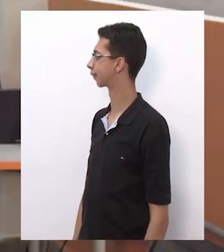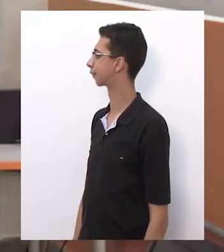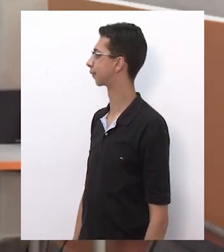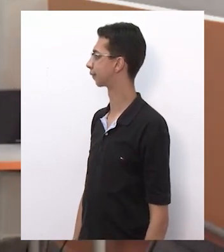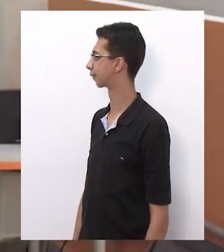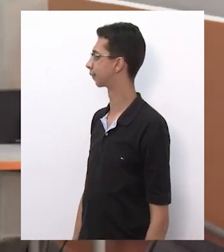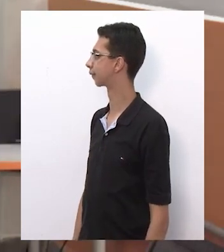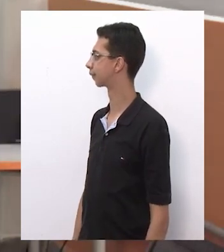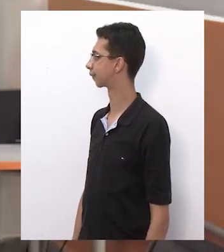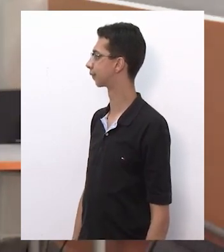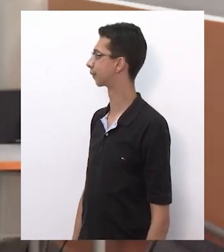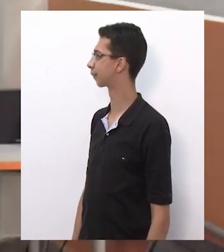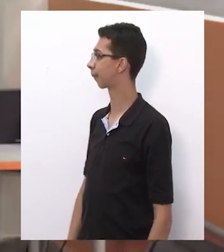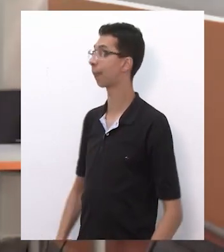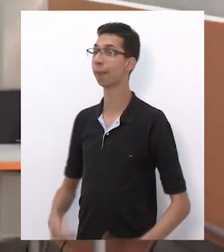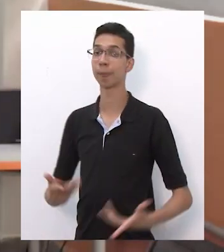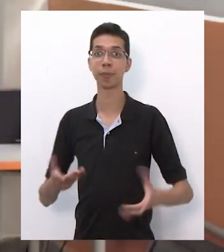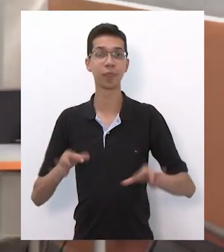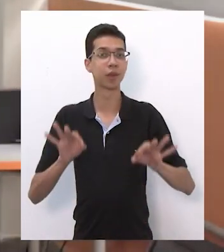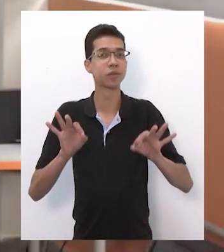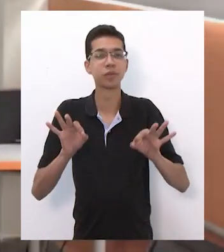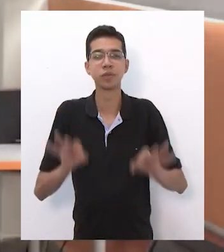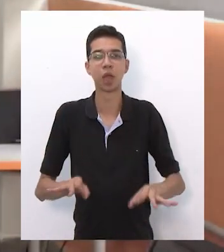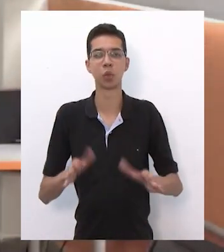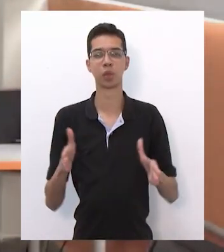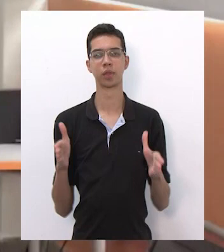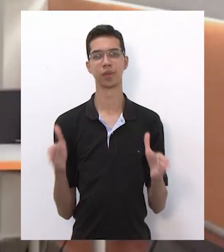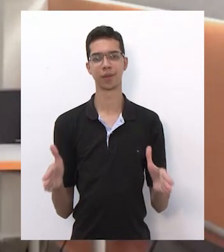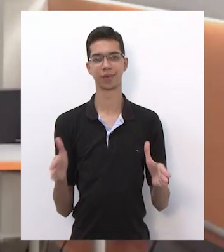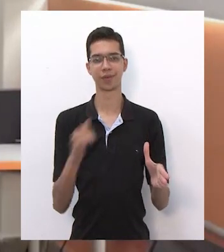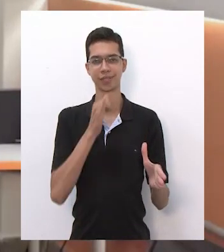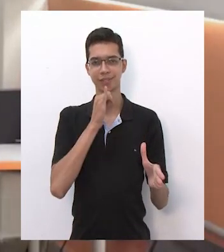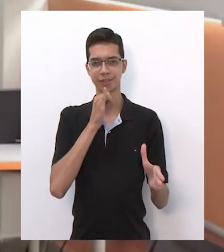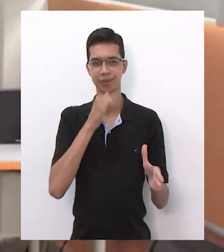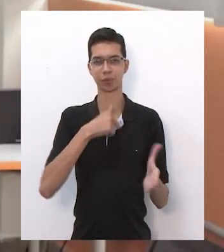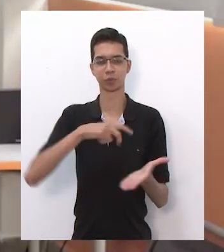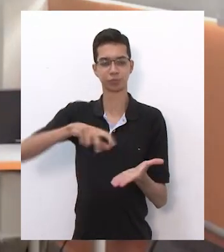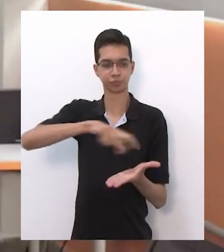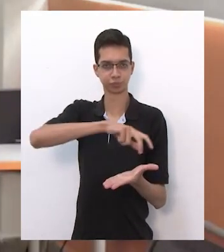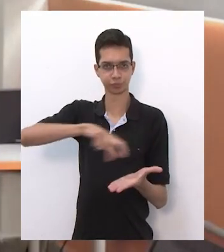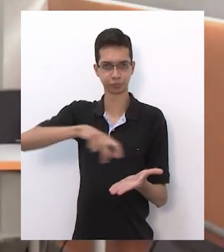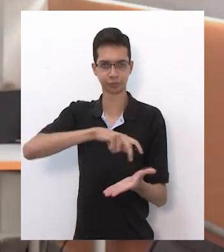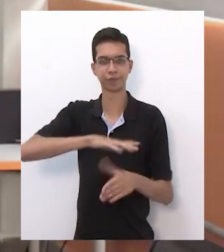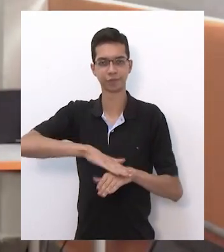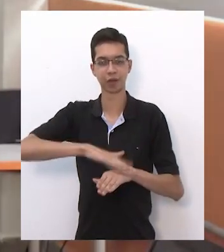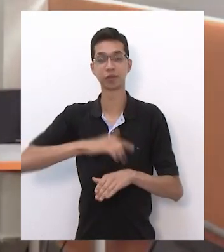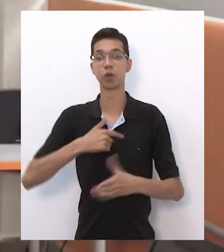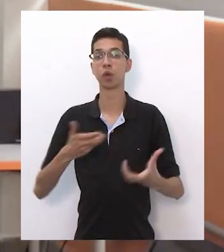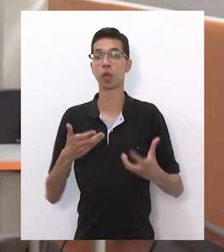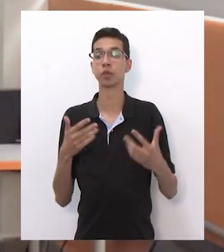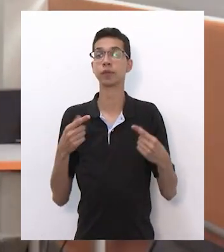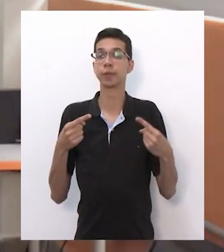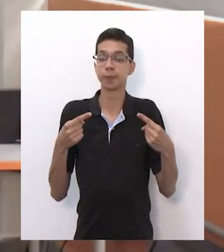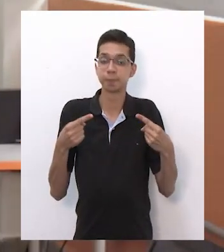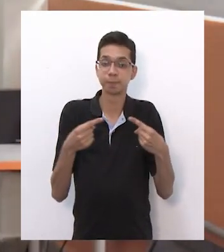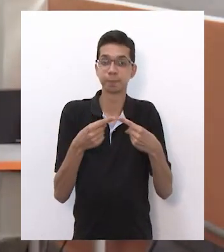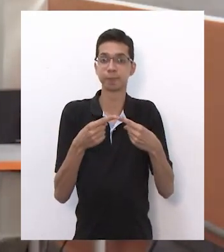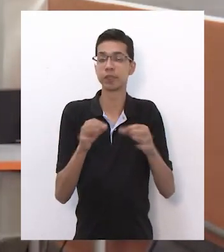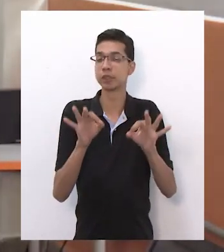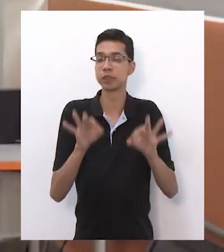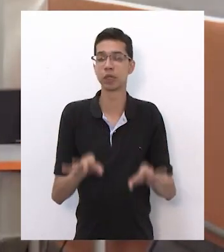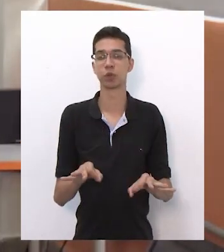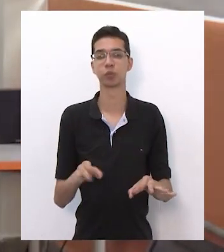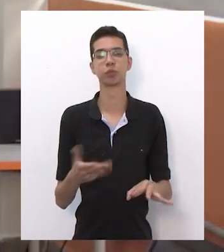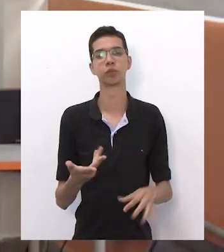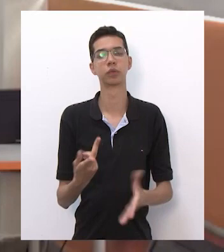garante a precisão na hora de imprimir uma peça. Se eu quero uma peça encaixando em outra, eu não vou correr o risco de cometer nenhum